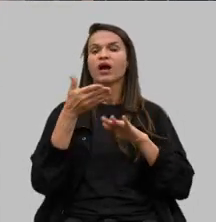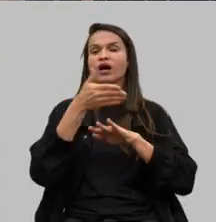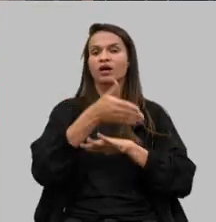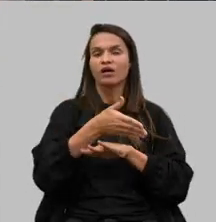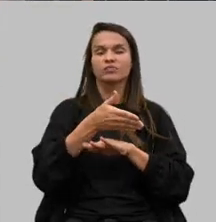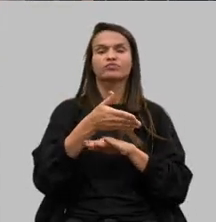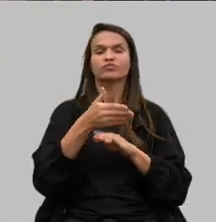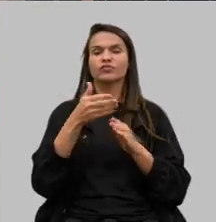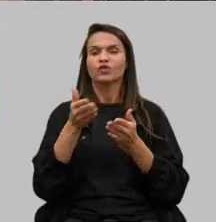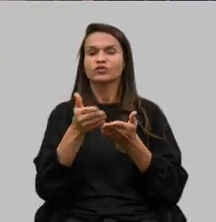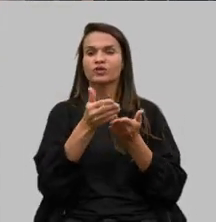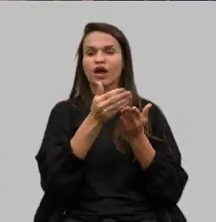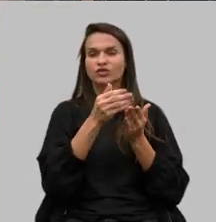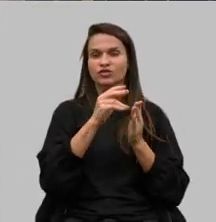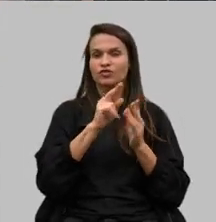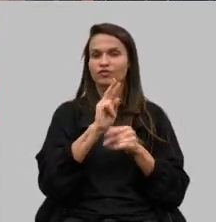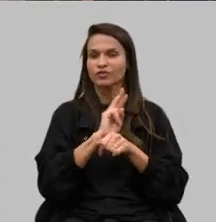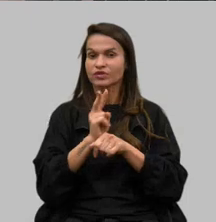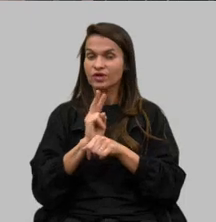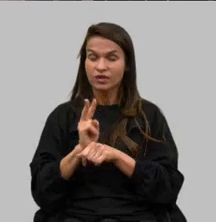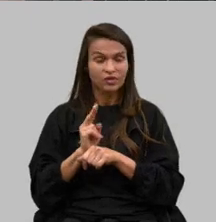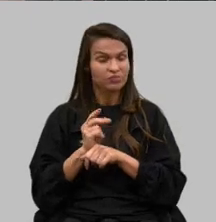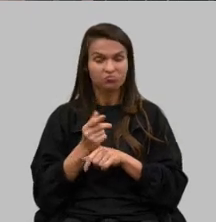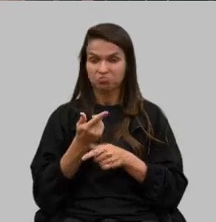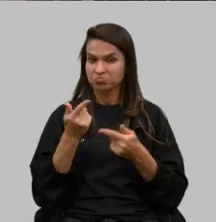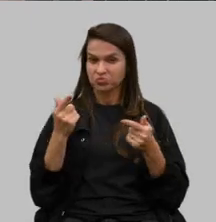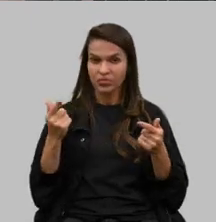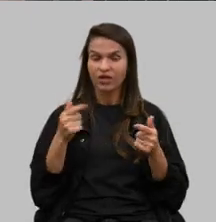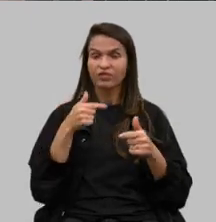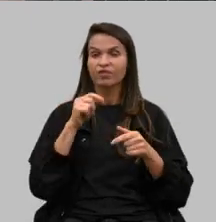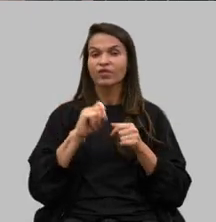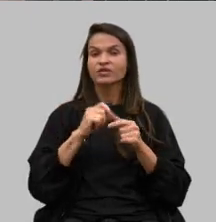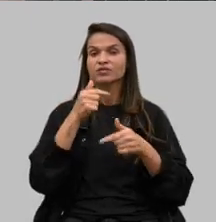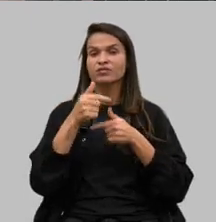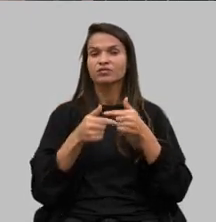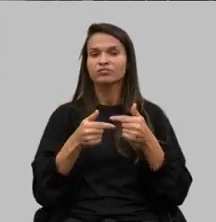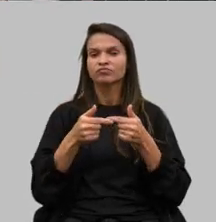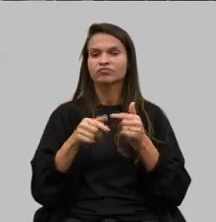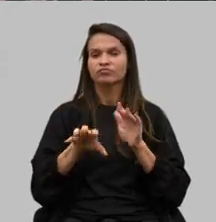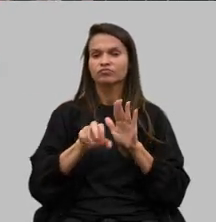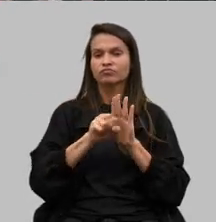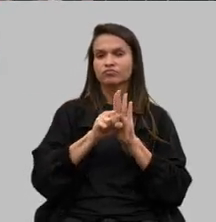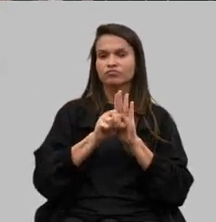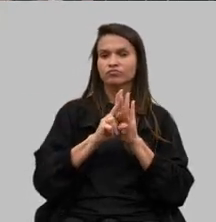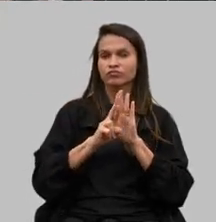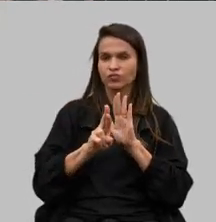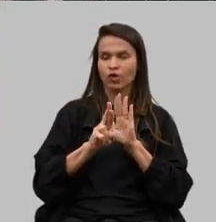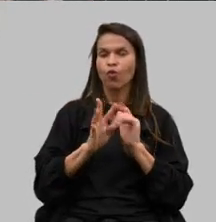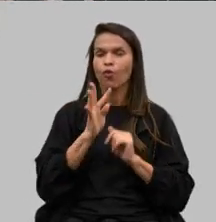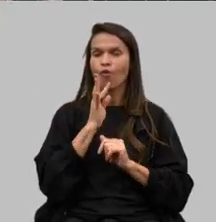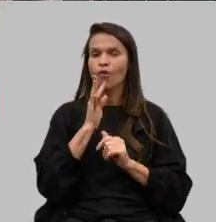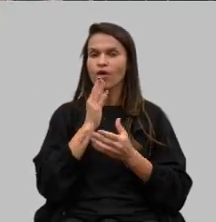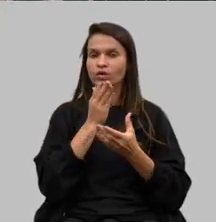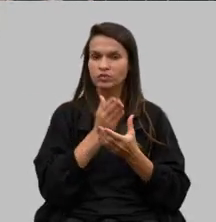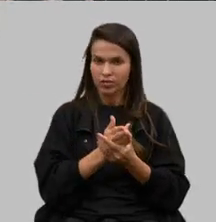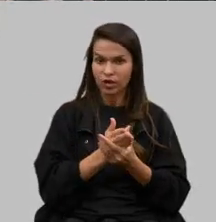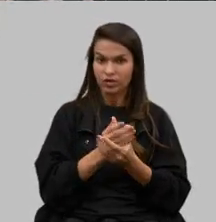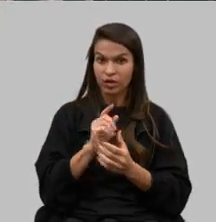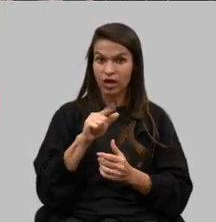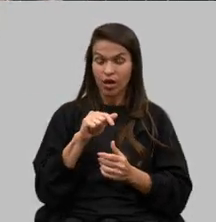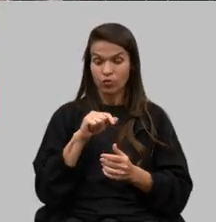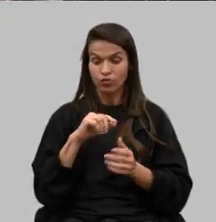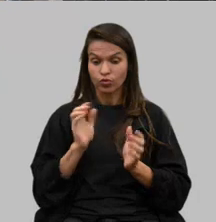fiscalização né Elas fazem um trabalho deuta via sobre quem conhece o processo que são de fato os nossos